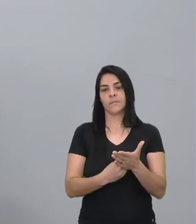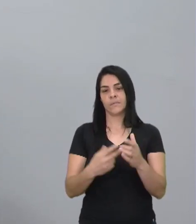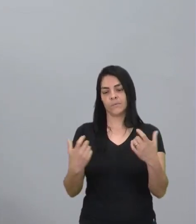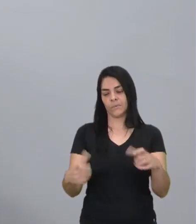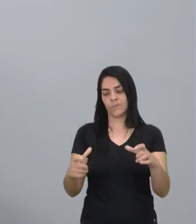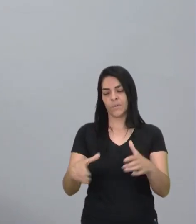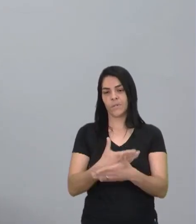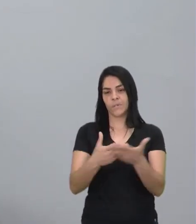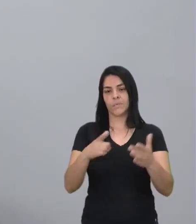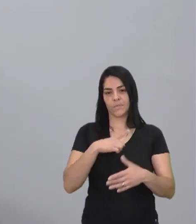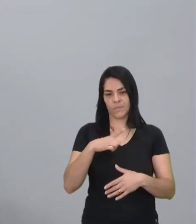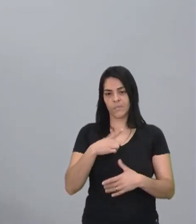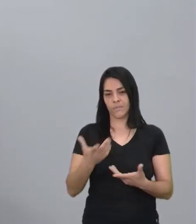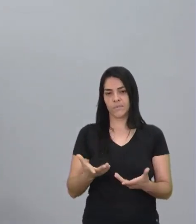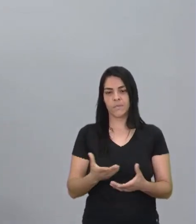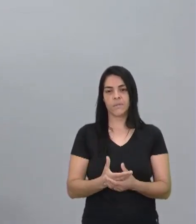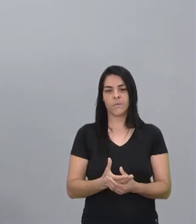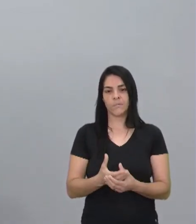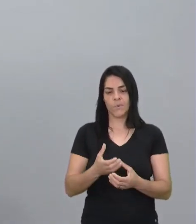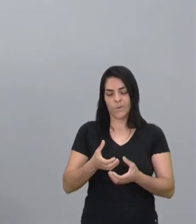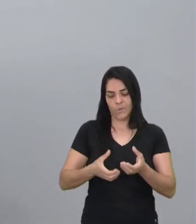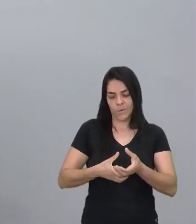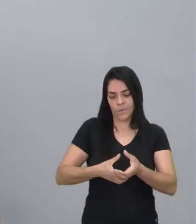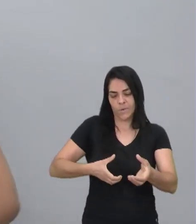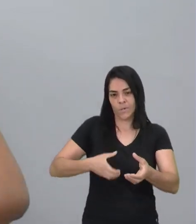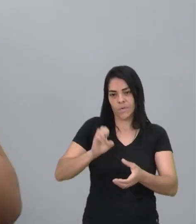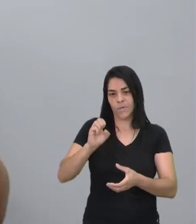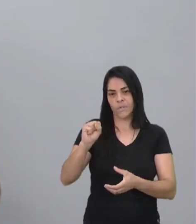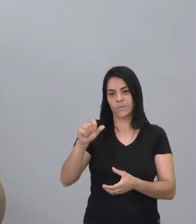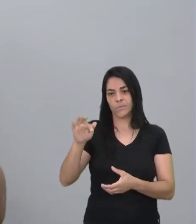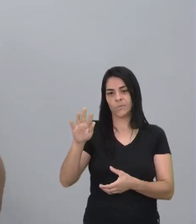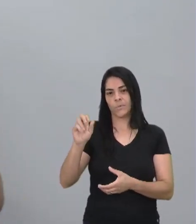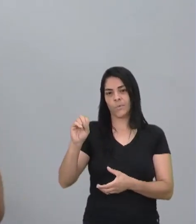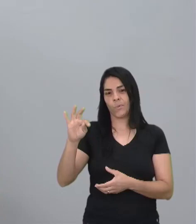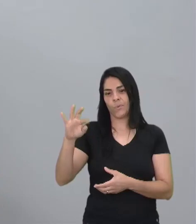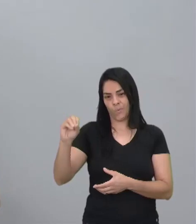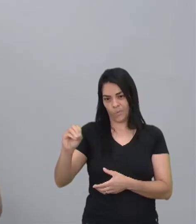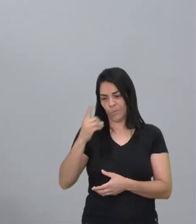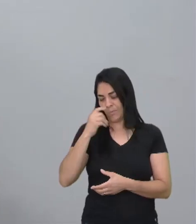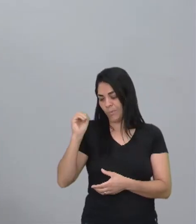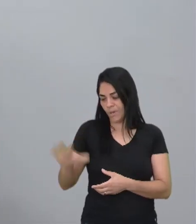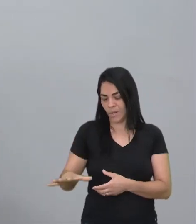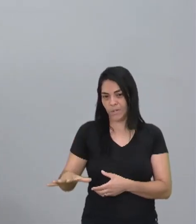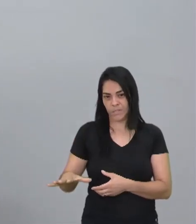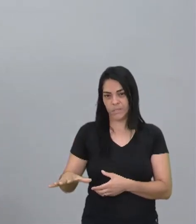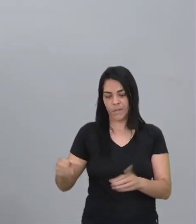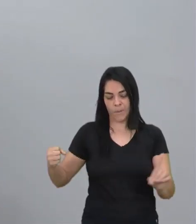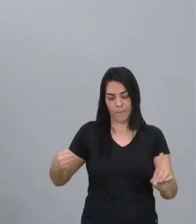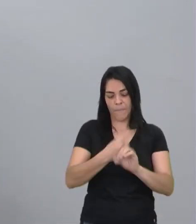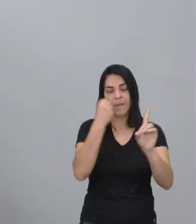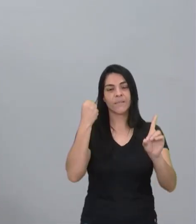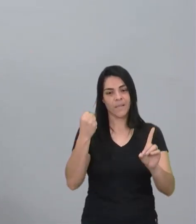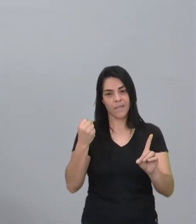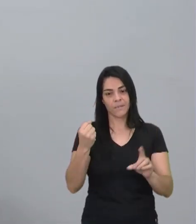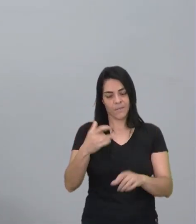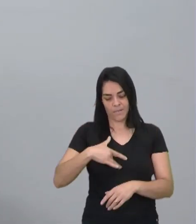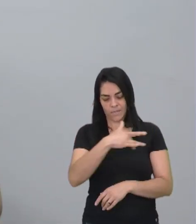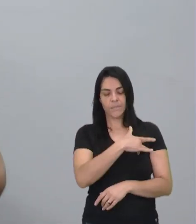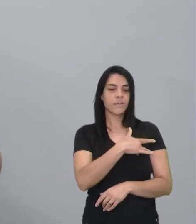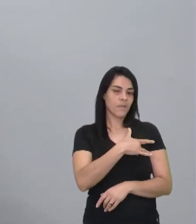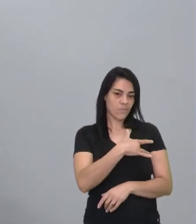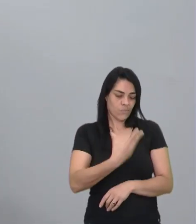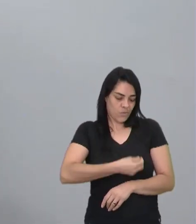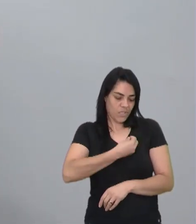exemplo, esgoto a céu aberto, você tem descarte irregular de lixo, e essas pessoas estão sendo impactadas na saúde delas, no bem-estar